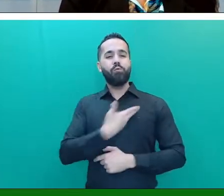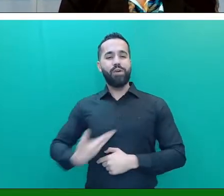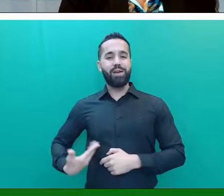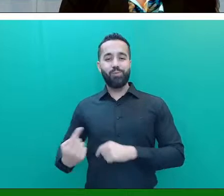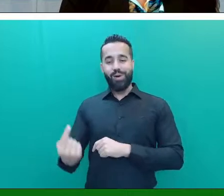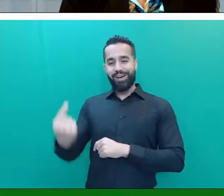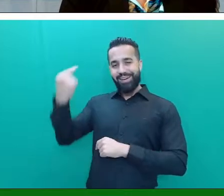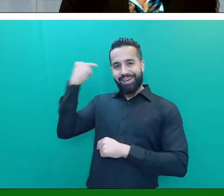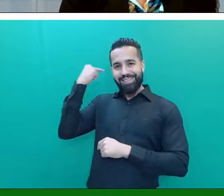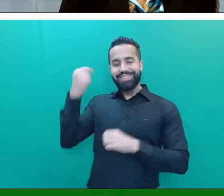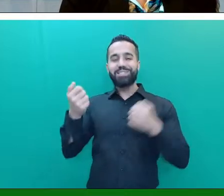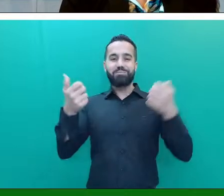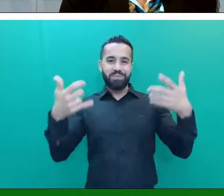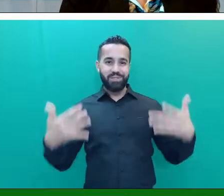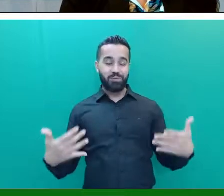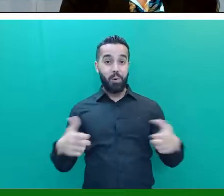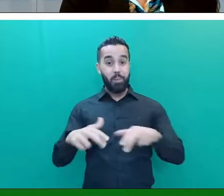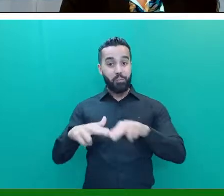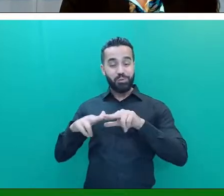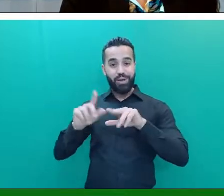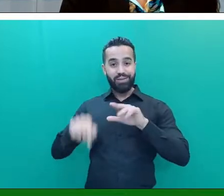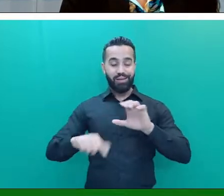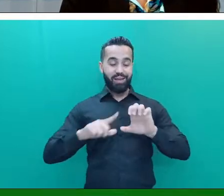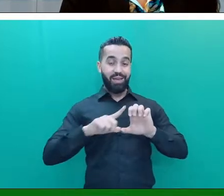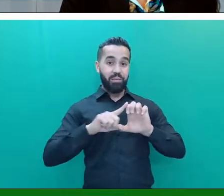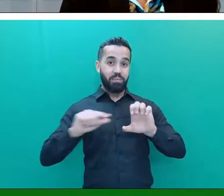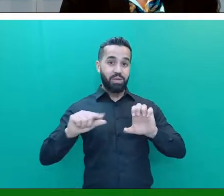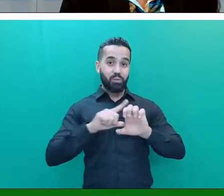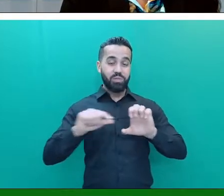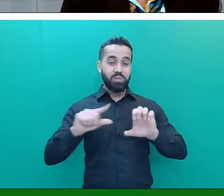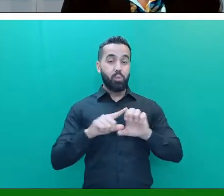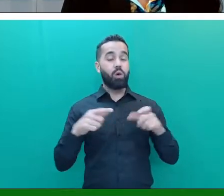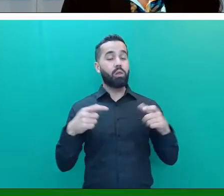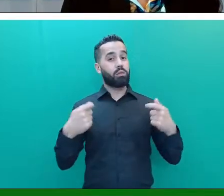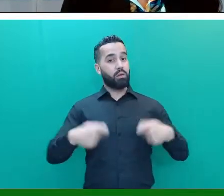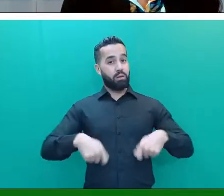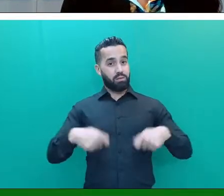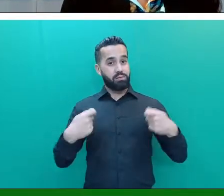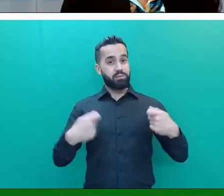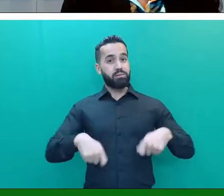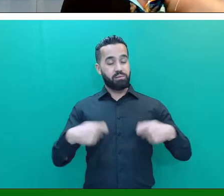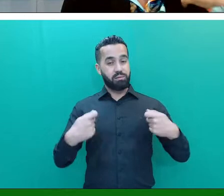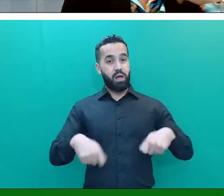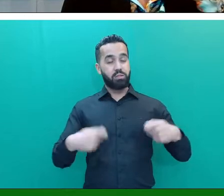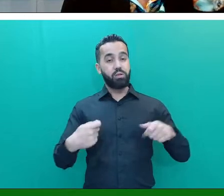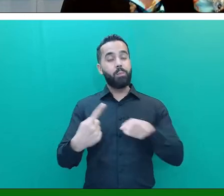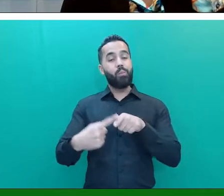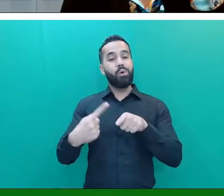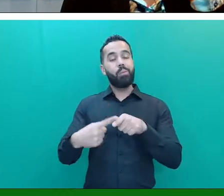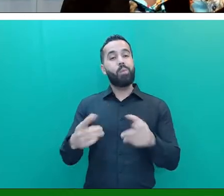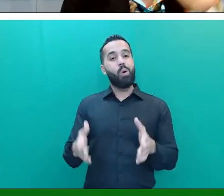do empreendedorismo por necessidade, devido ao empobrecimento.